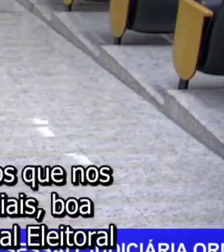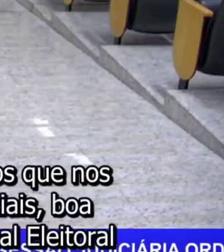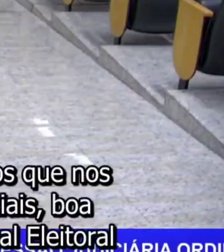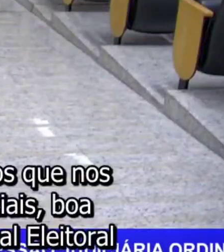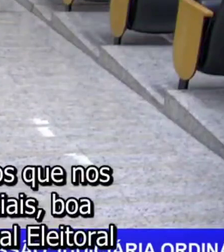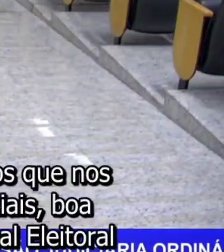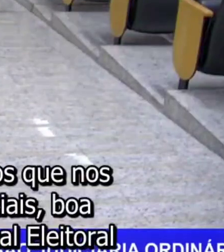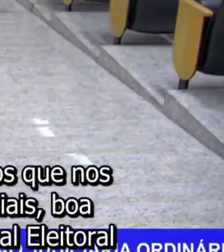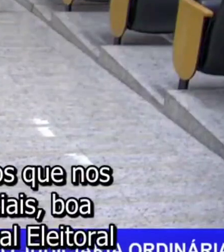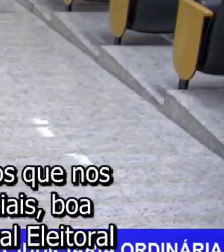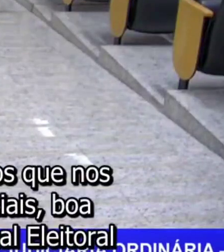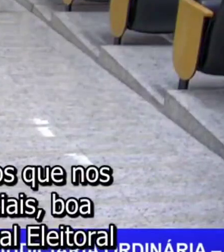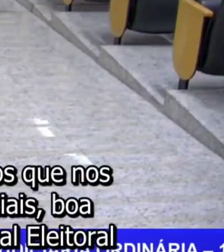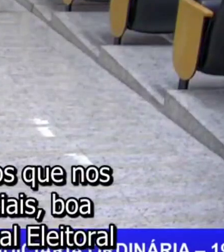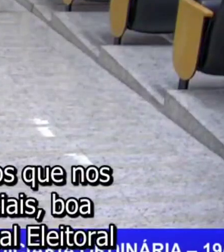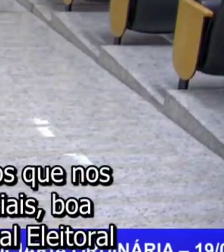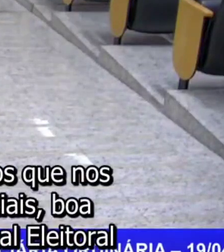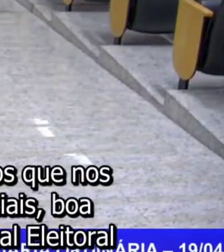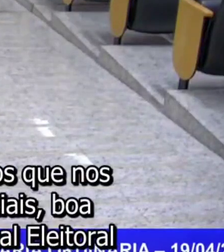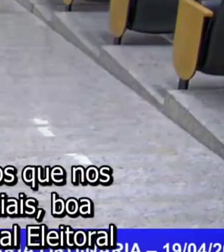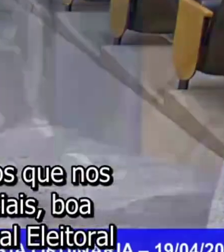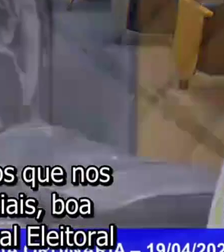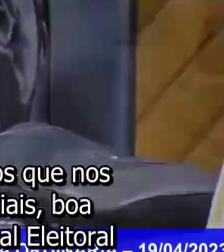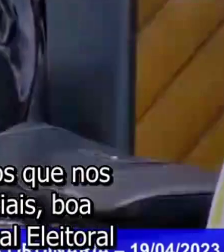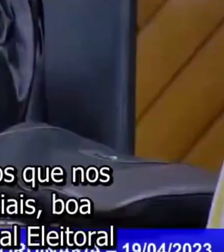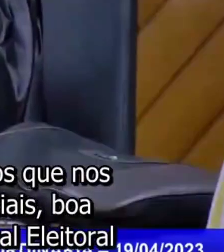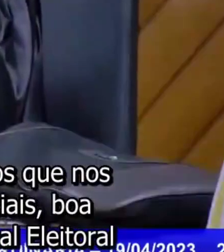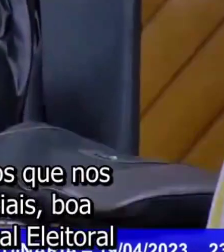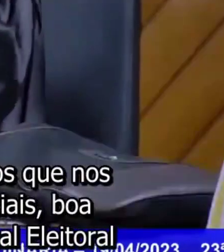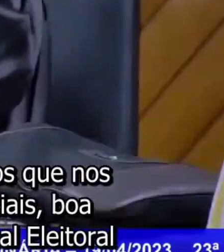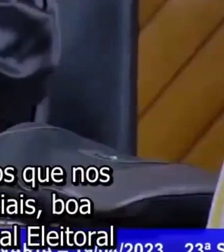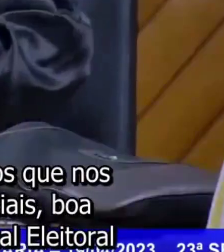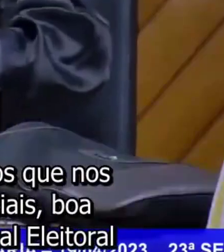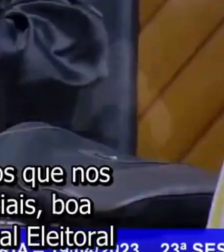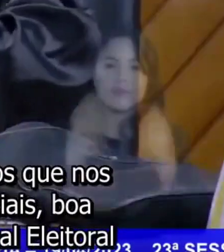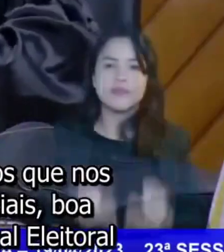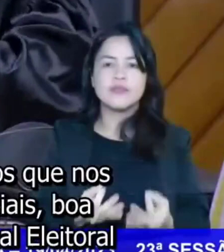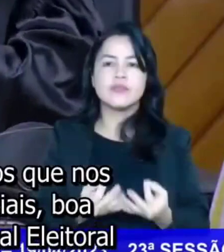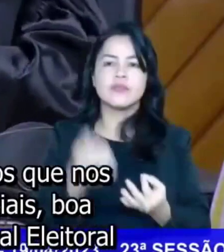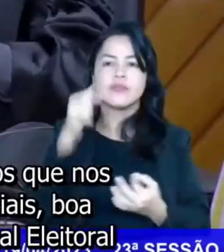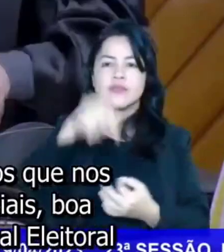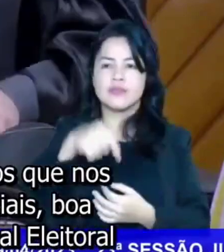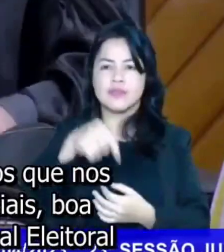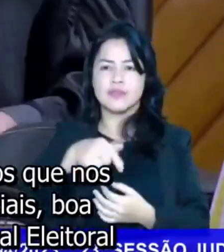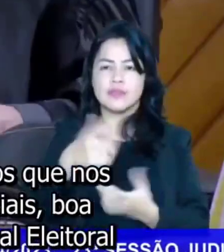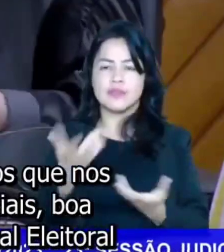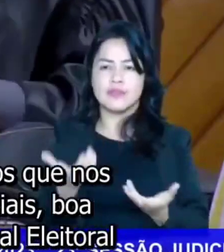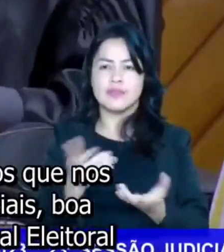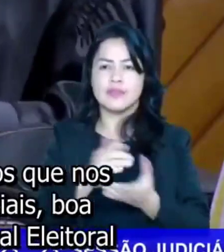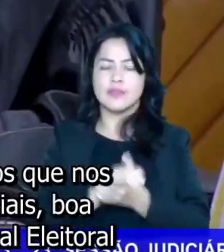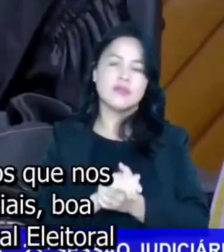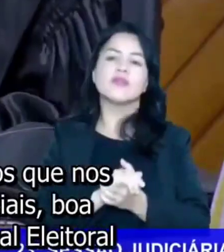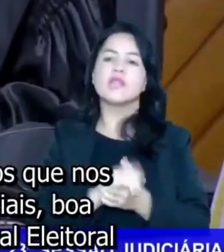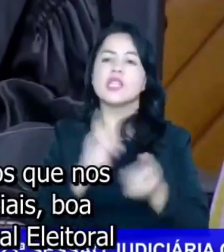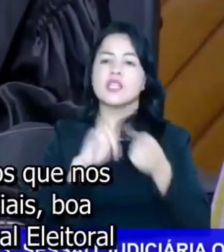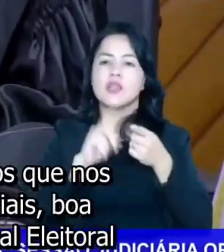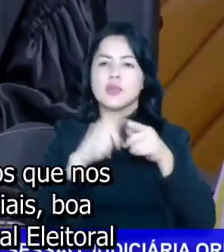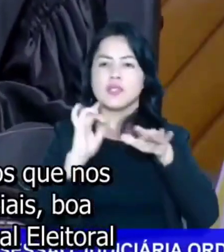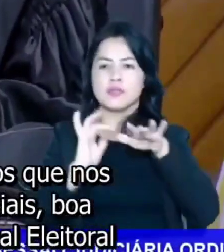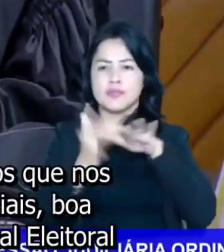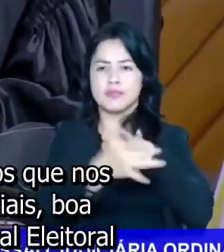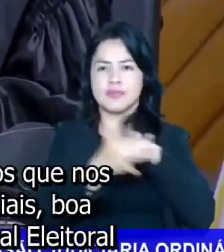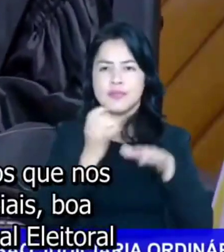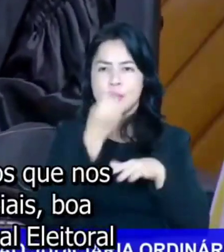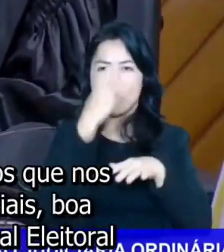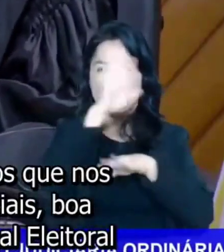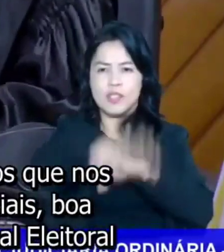Recording in progress. Boa tarde a todas, boa tarde a todos que nos À sua acompanham mesa, vestido com a sua toga, desembargador João nas redes Lages, sociais. Boa